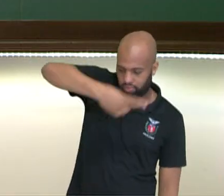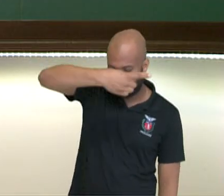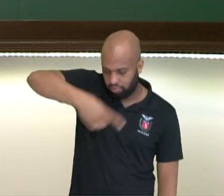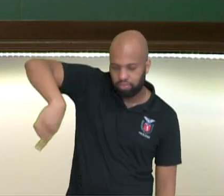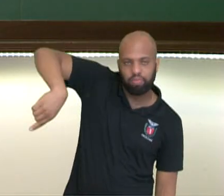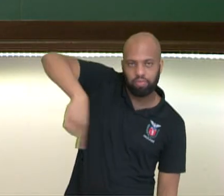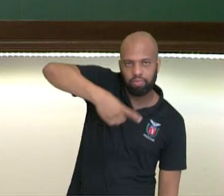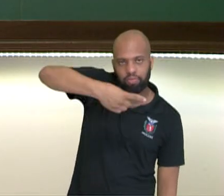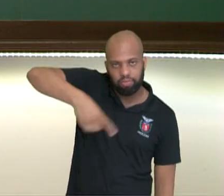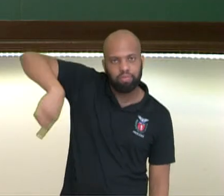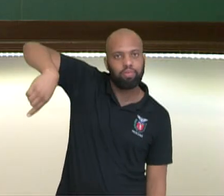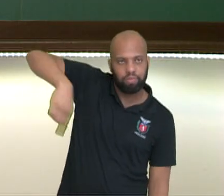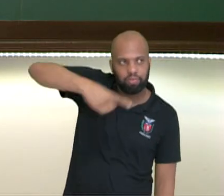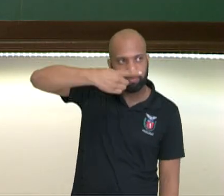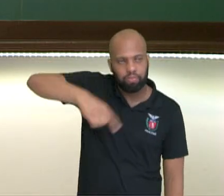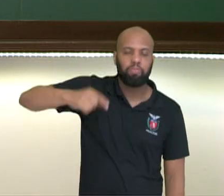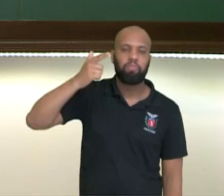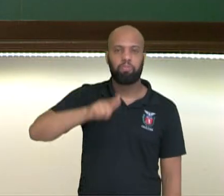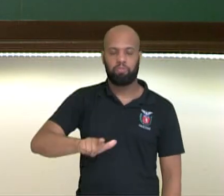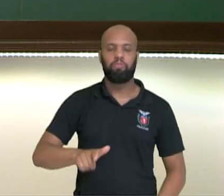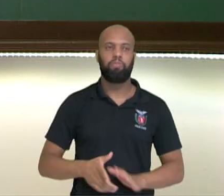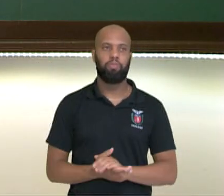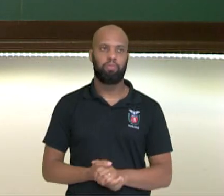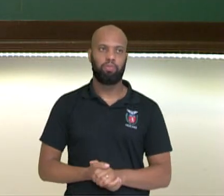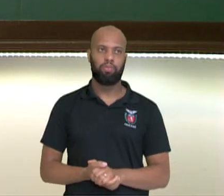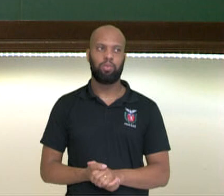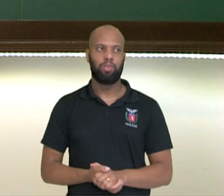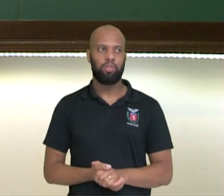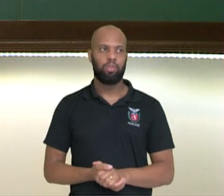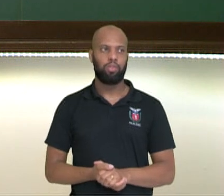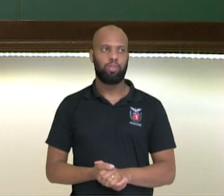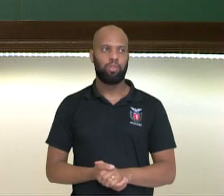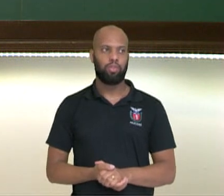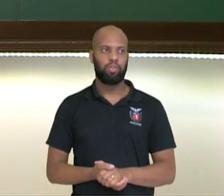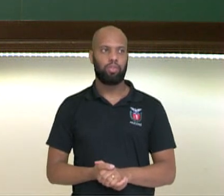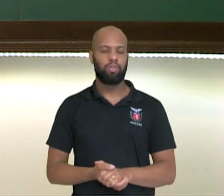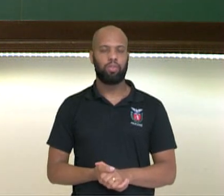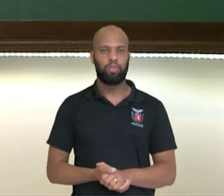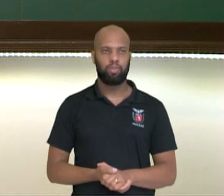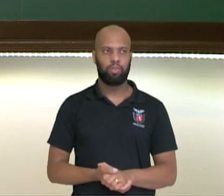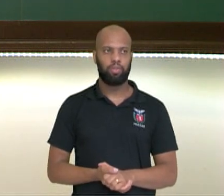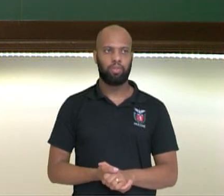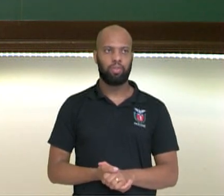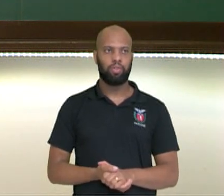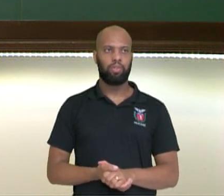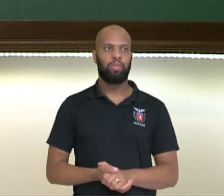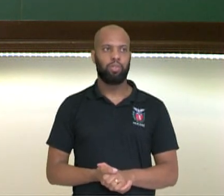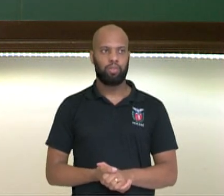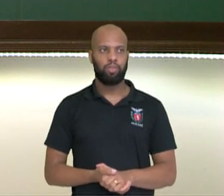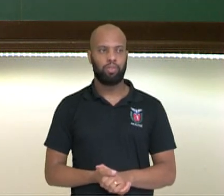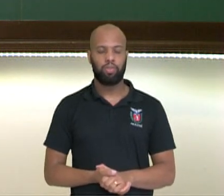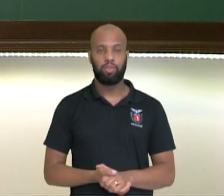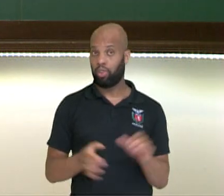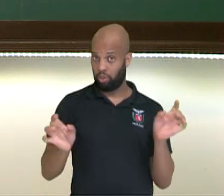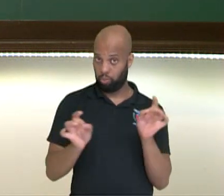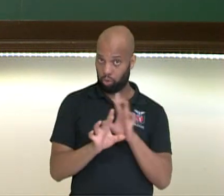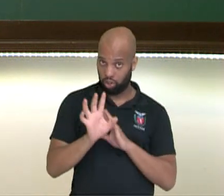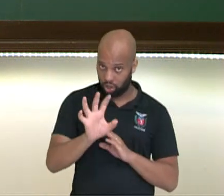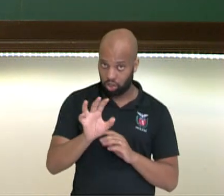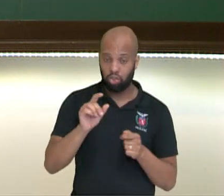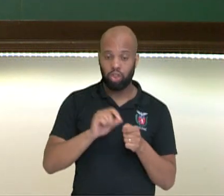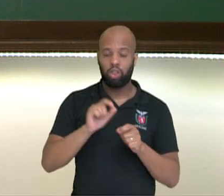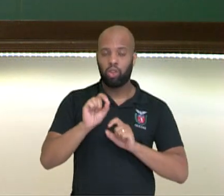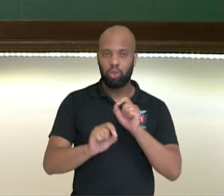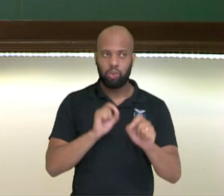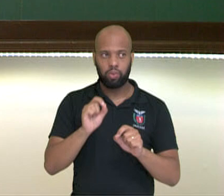plataforma. Senão ele vai atrapalhar aqui o movimento do pêndulo. Tá? E, feito isso, você